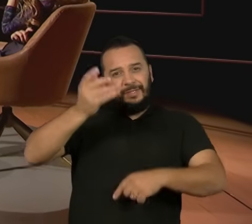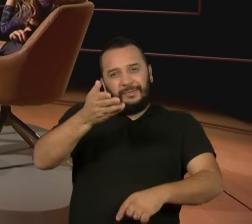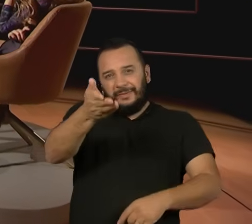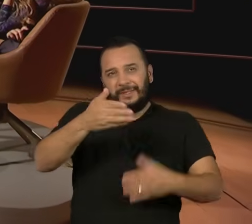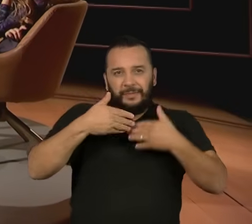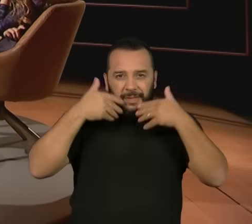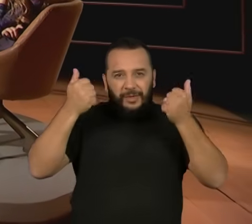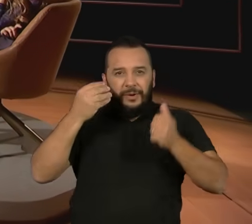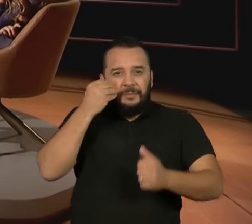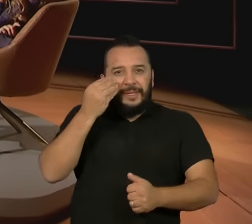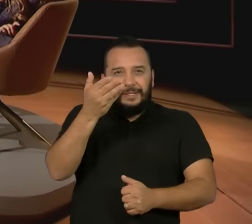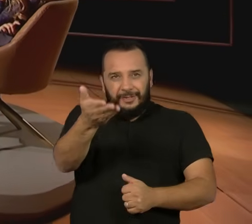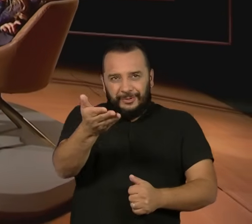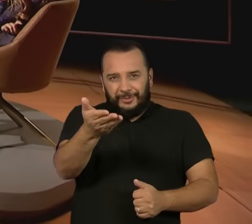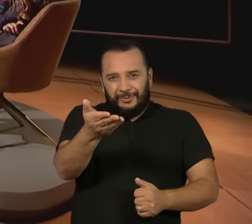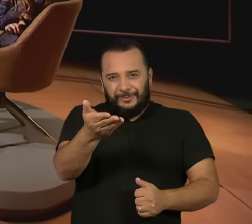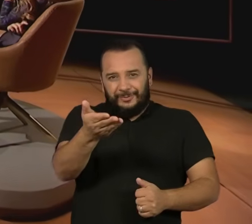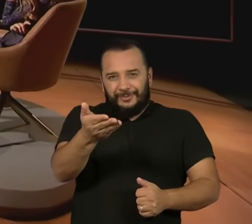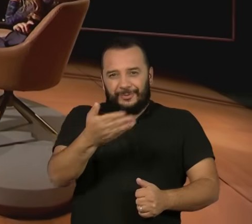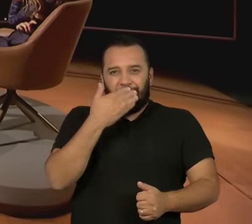um beijo enorme.